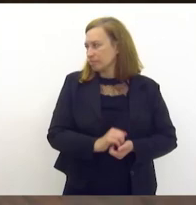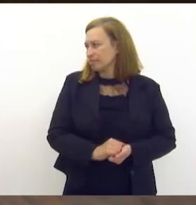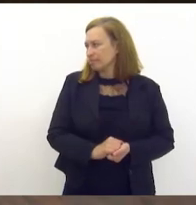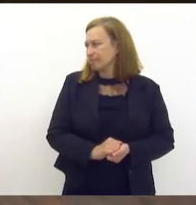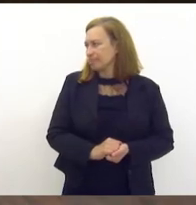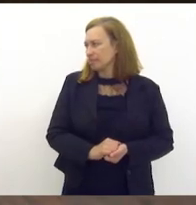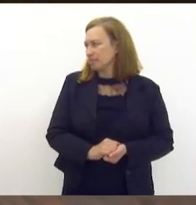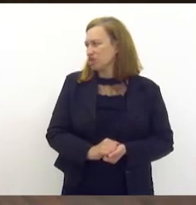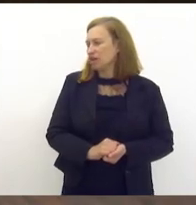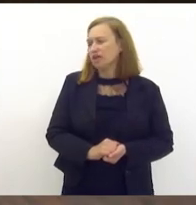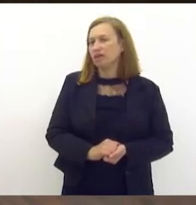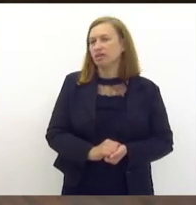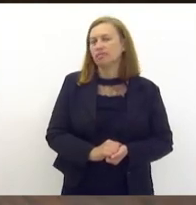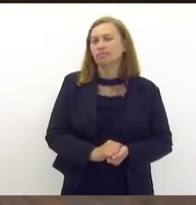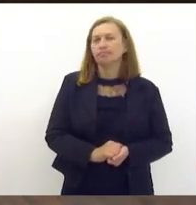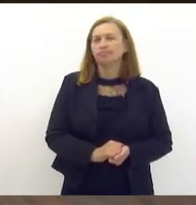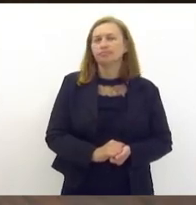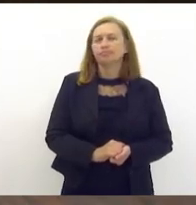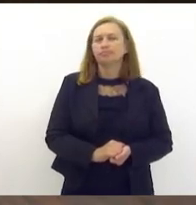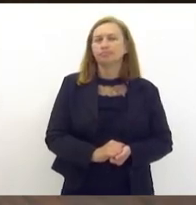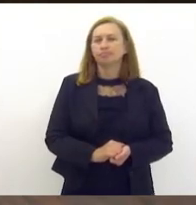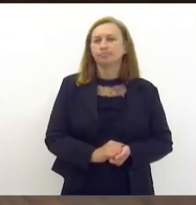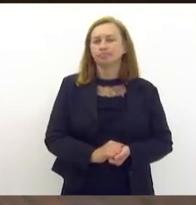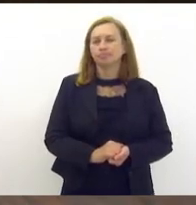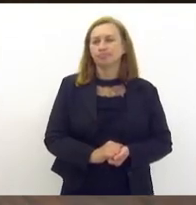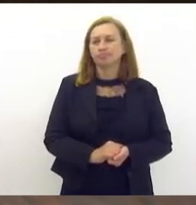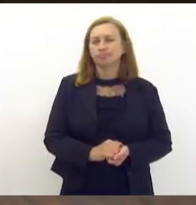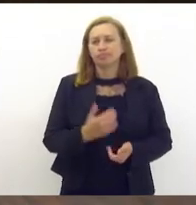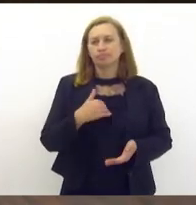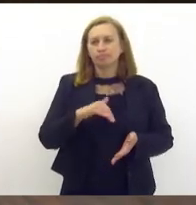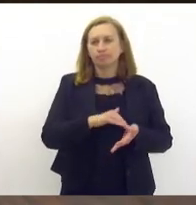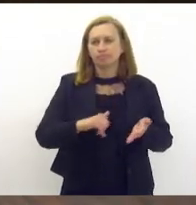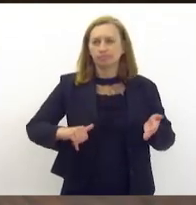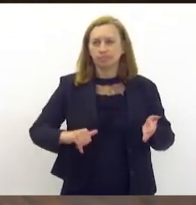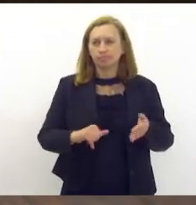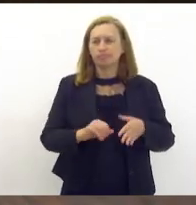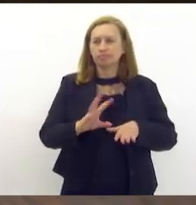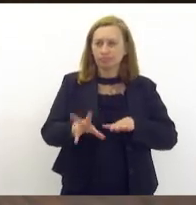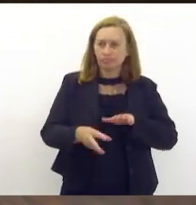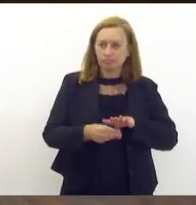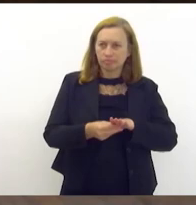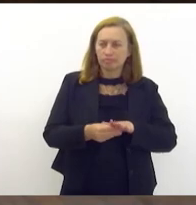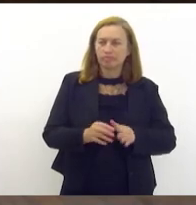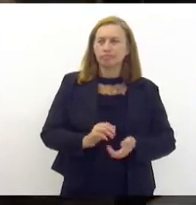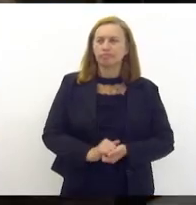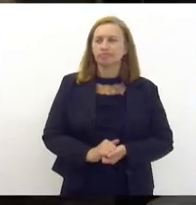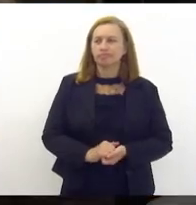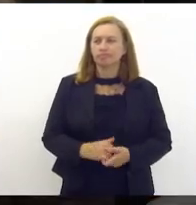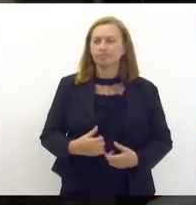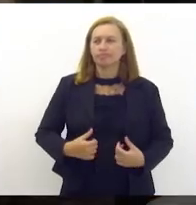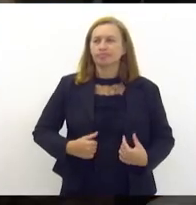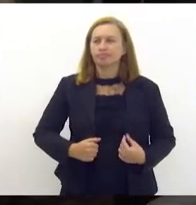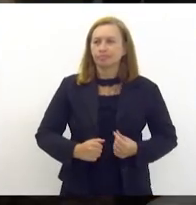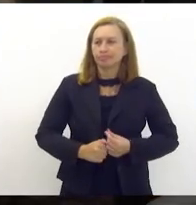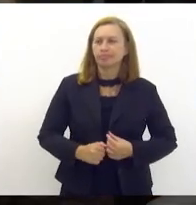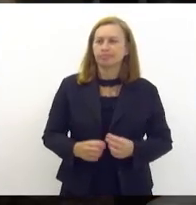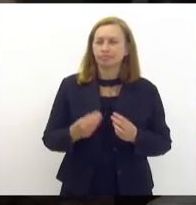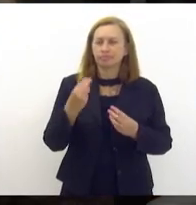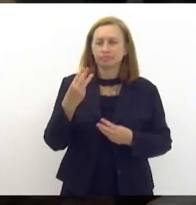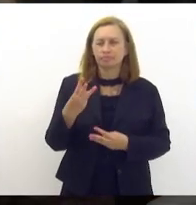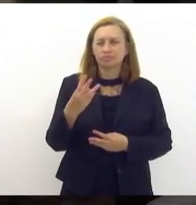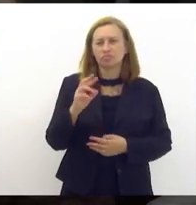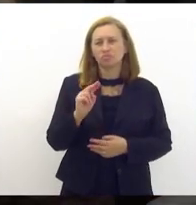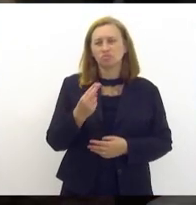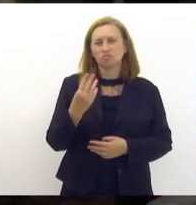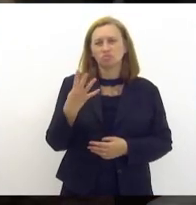que tem ascendência sobre os outros, eu estou retirando as minhas emendas. Acho que são